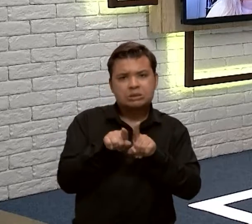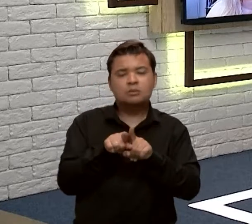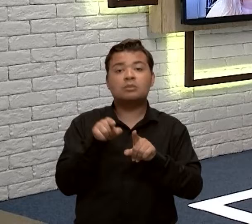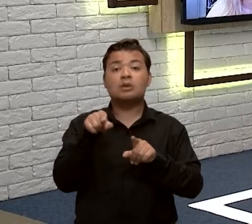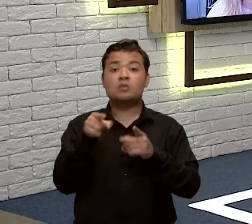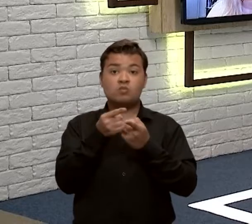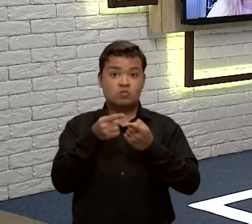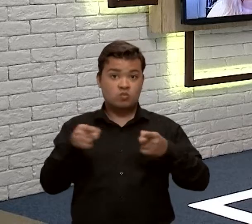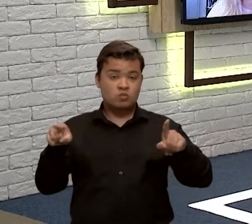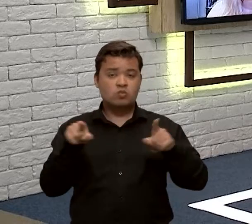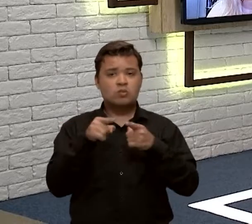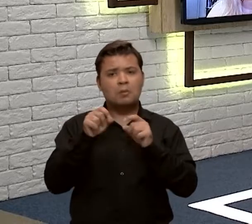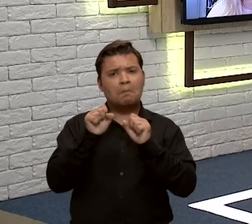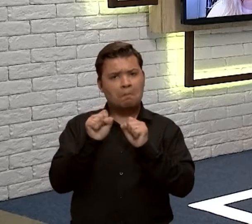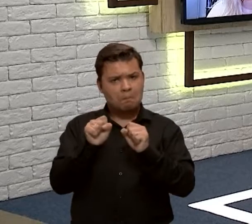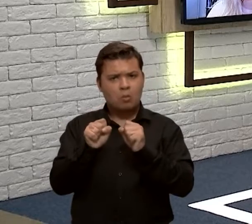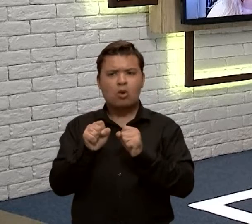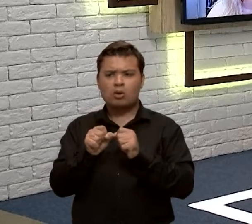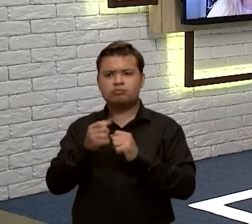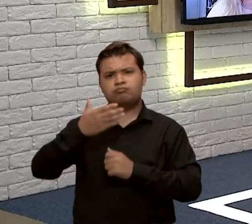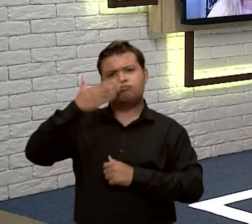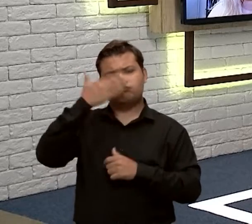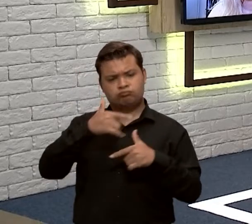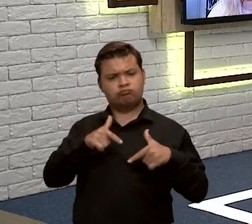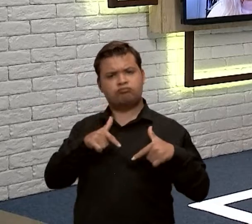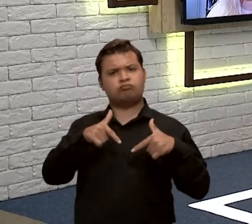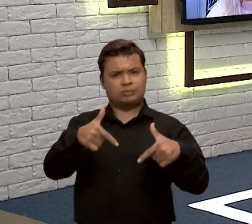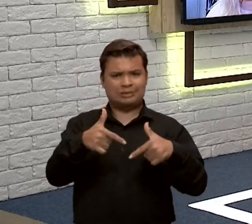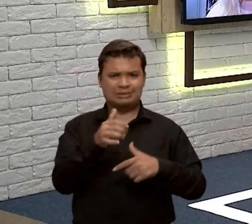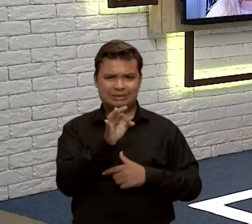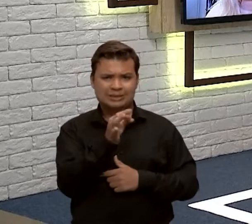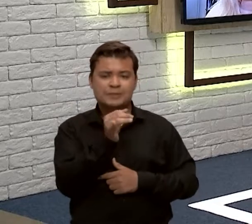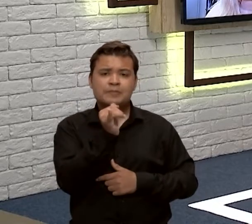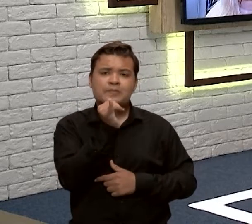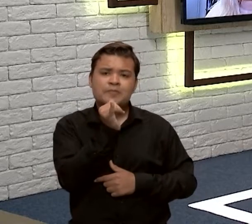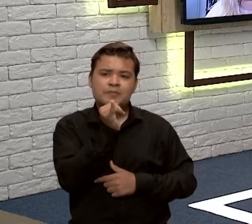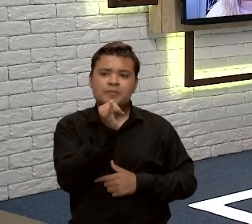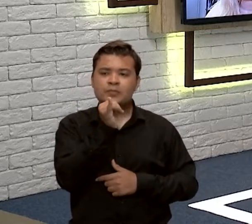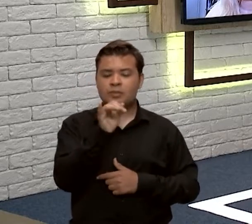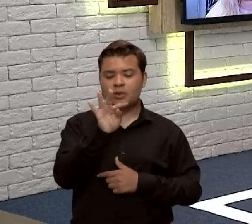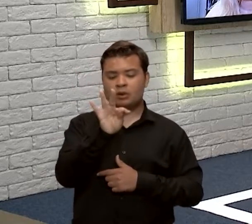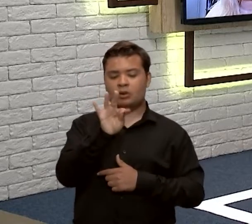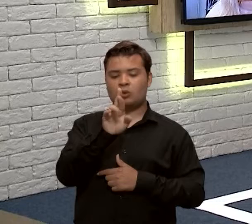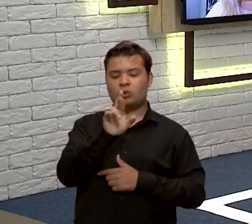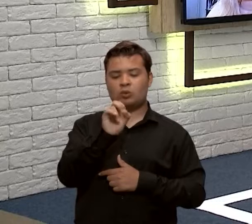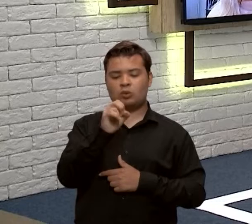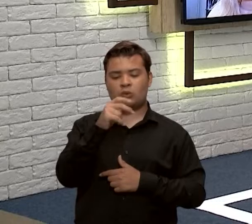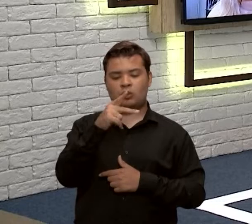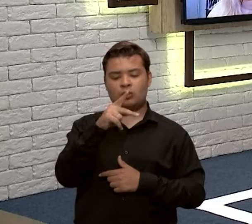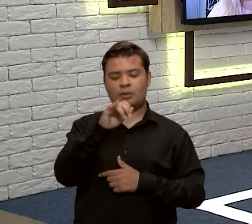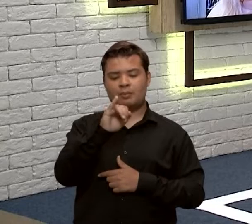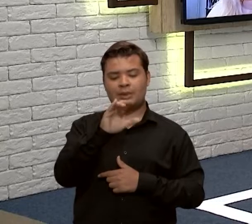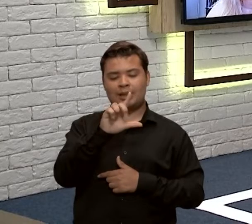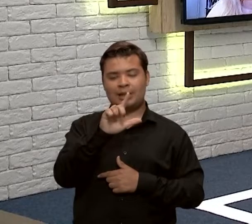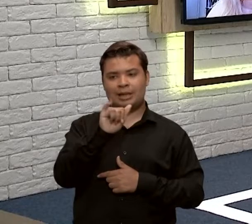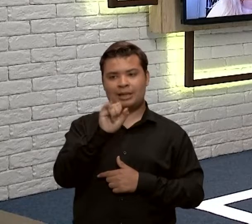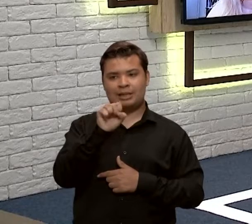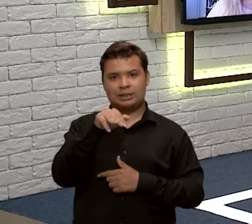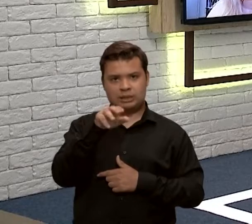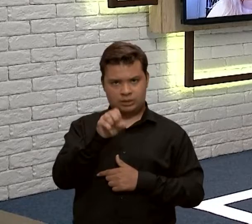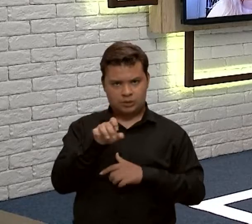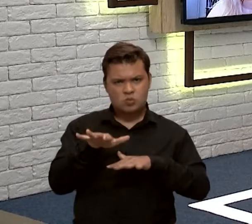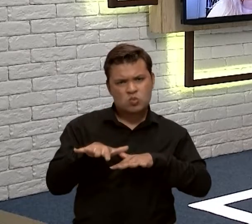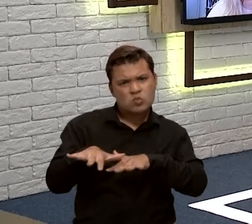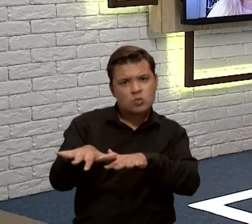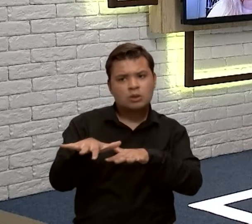como estratégia de resistência, né? A gente tem o exemplo aí do tropicalismo. Você pode falar um pouco para a gente sobre isso e até citar